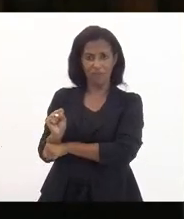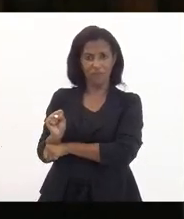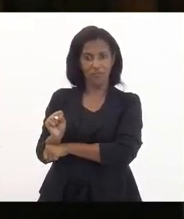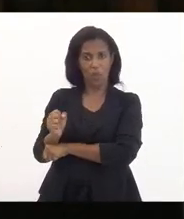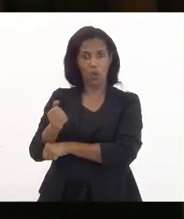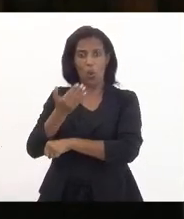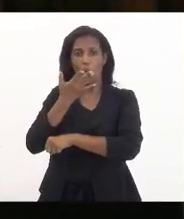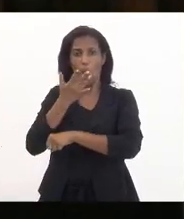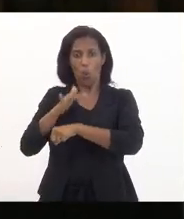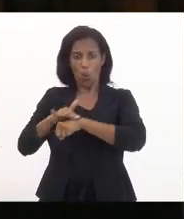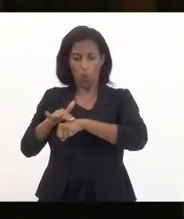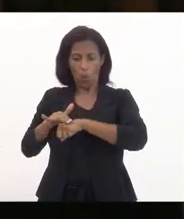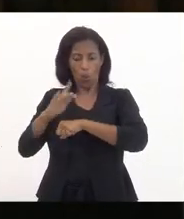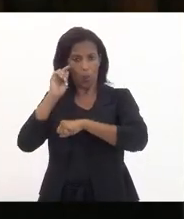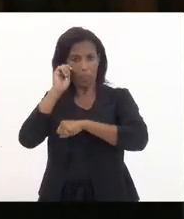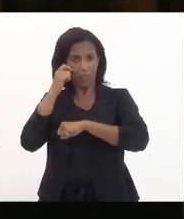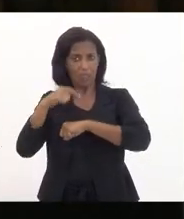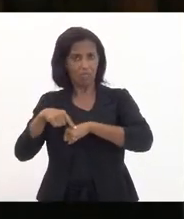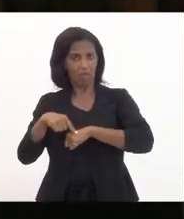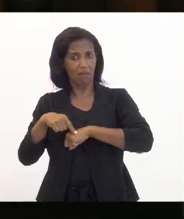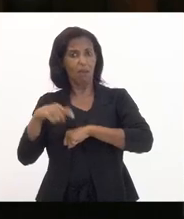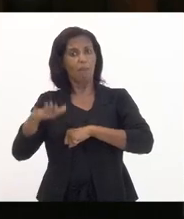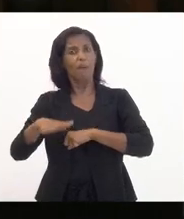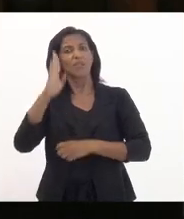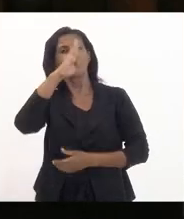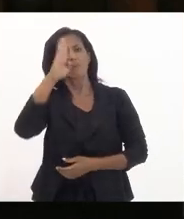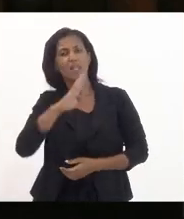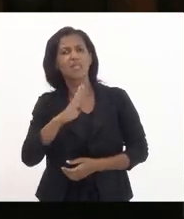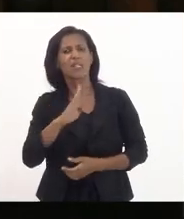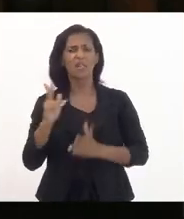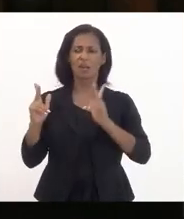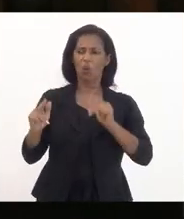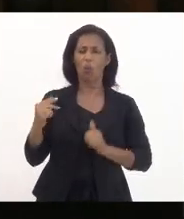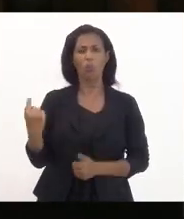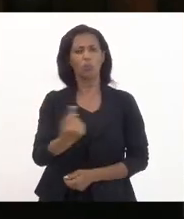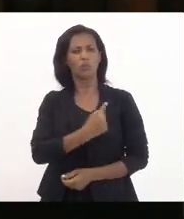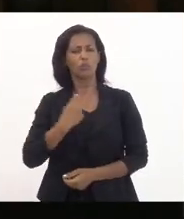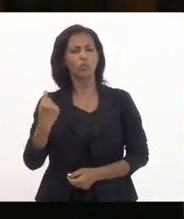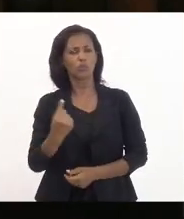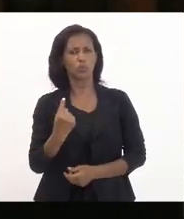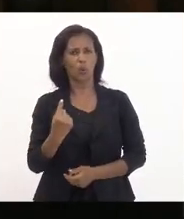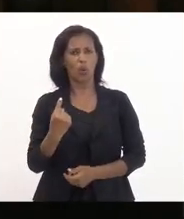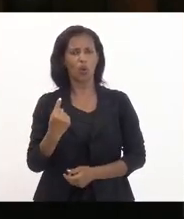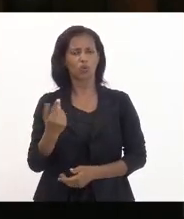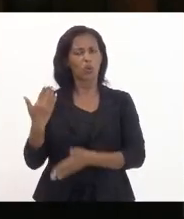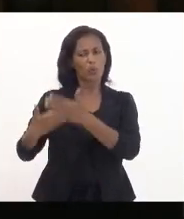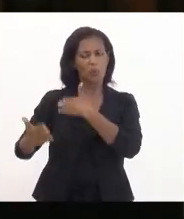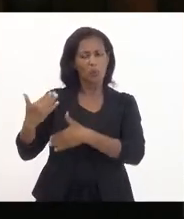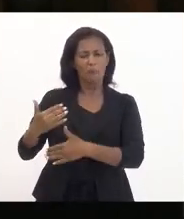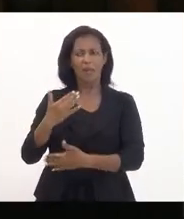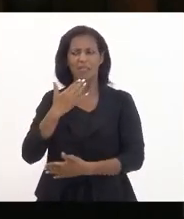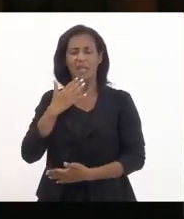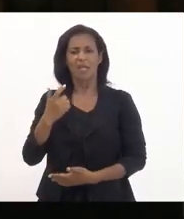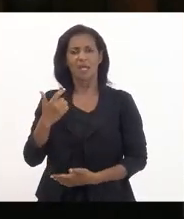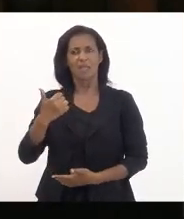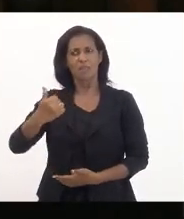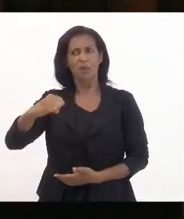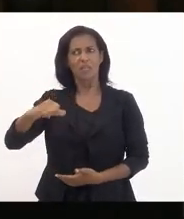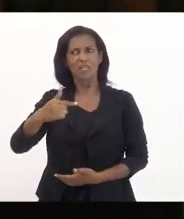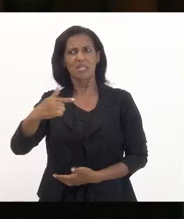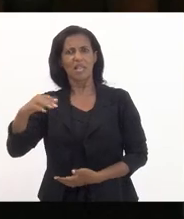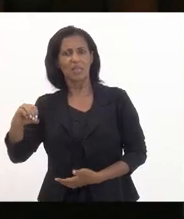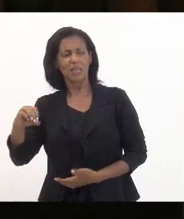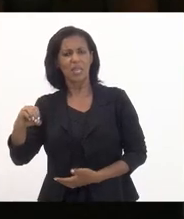cor negra, da pele negra, mas brasileiros como nós, num passado mais recente, agora na década de 70 e 80,